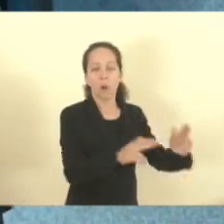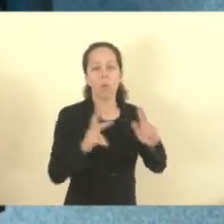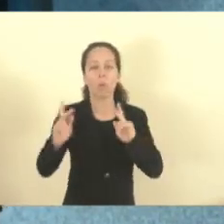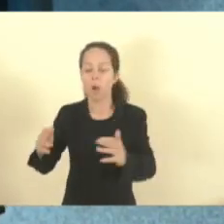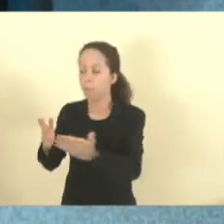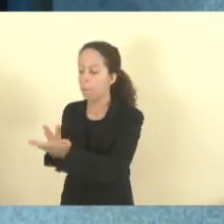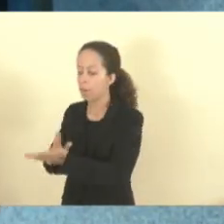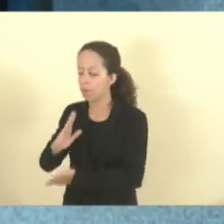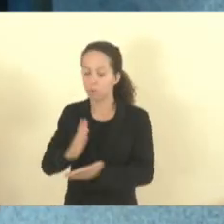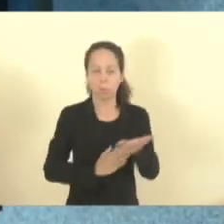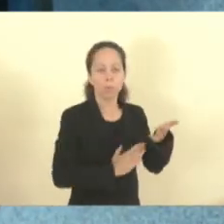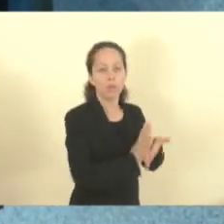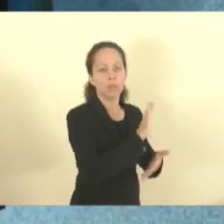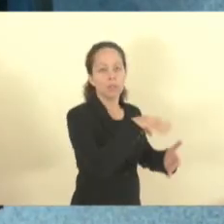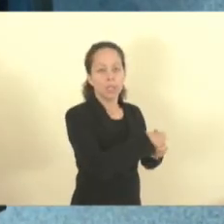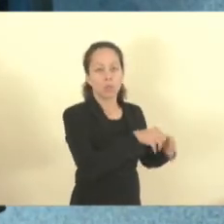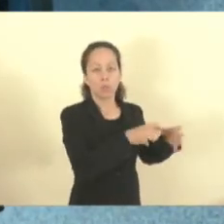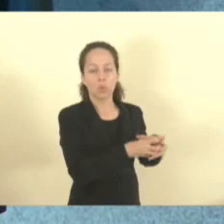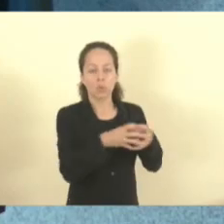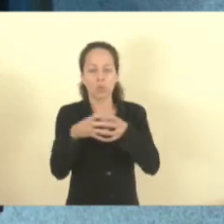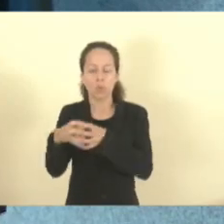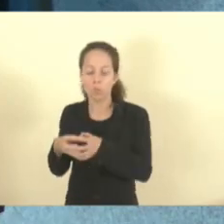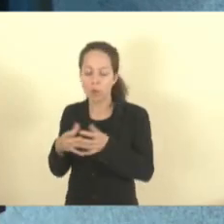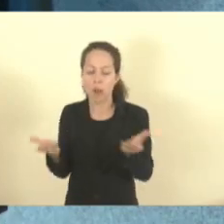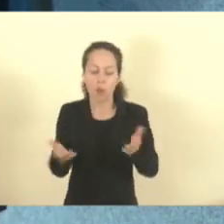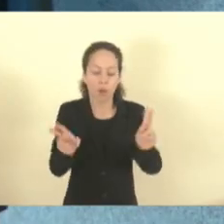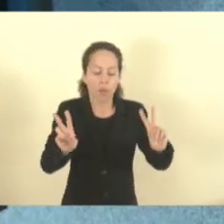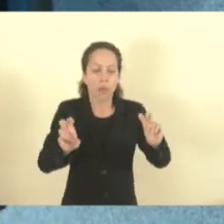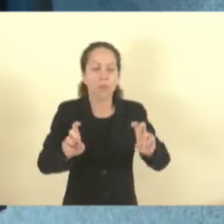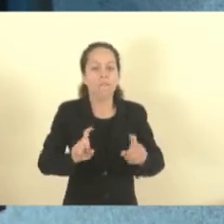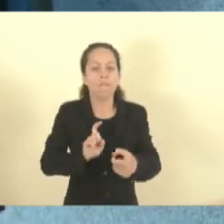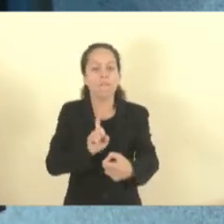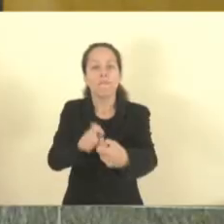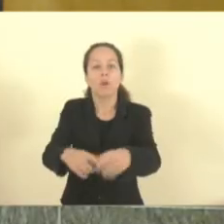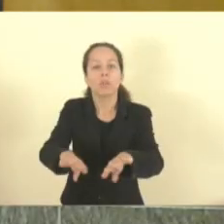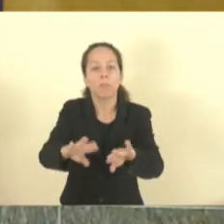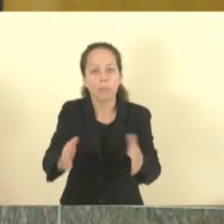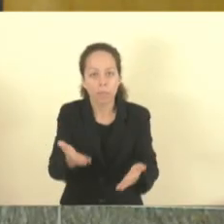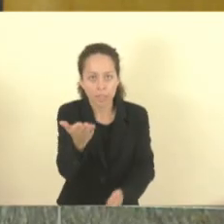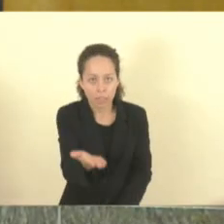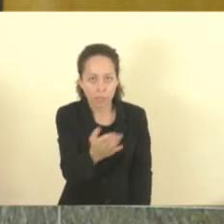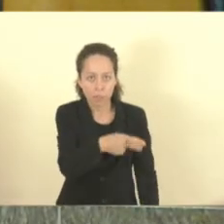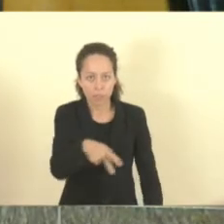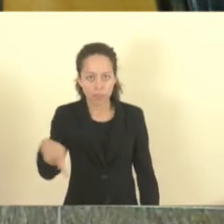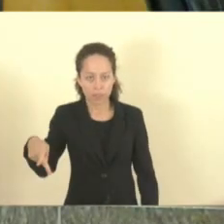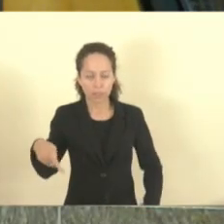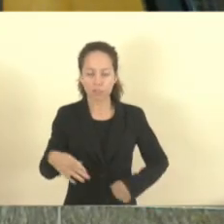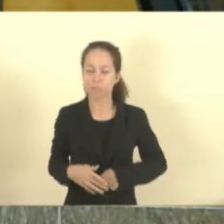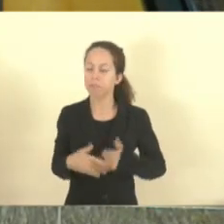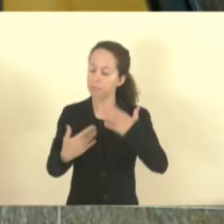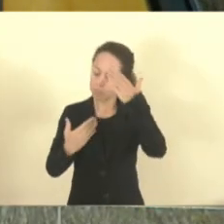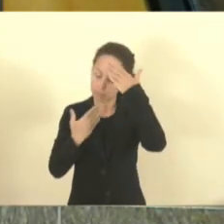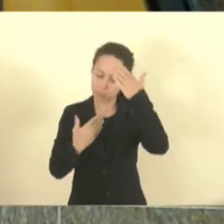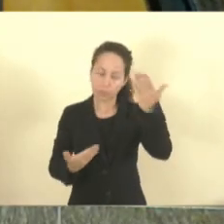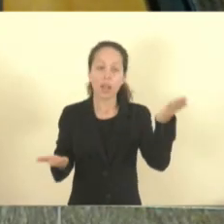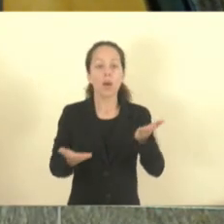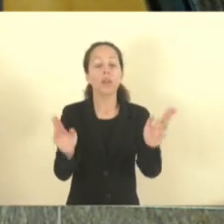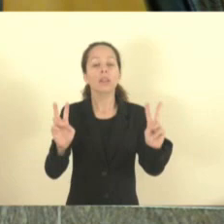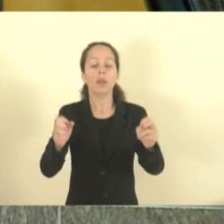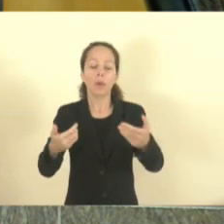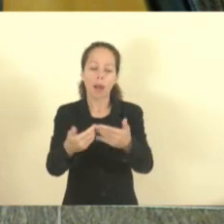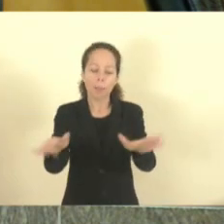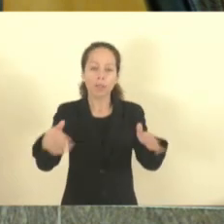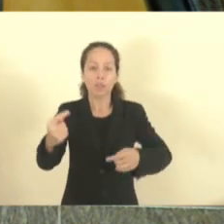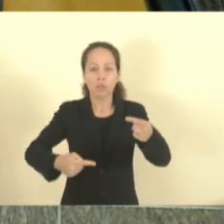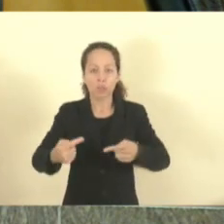à unanimidade nas comissões reunidas, devolvo a matéria a Vossa Excelência. Obrigado, deputado Thiago Hoffmann. Eu coloco a matéria em discussão,